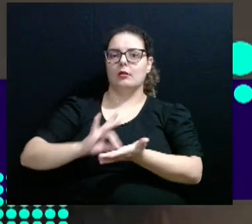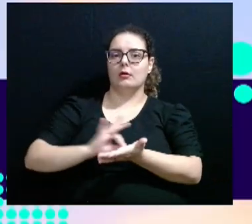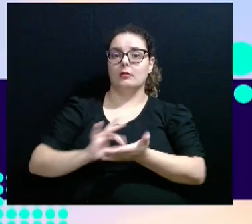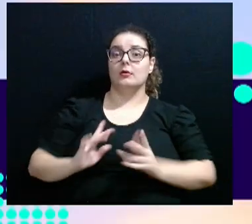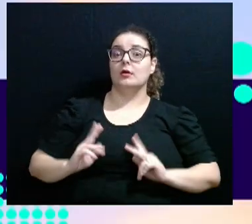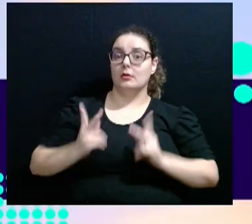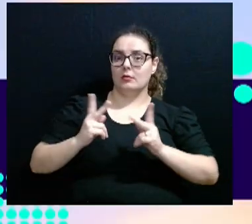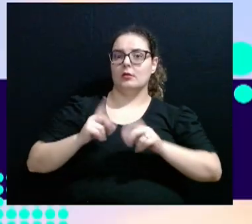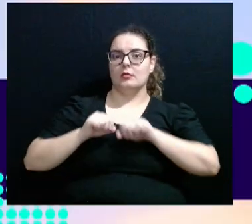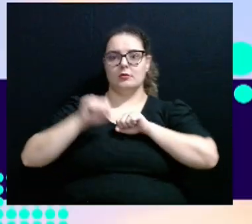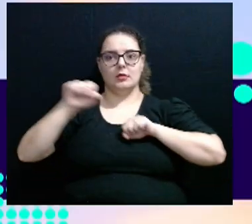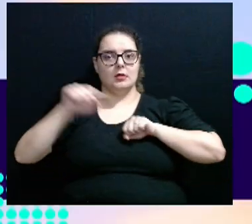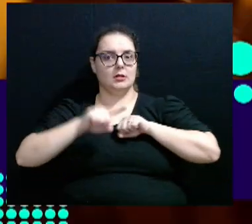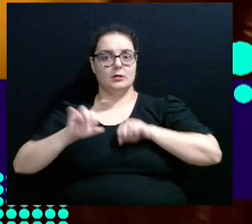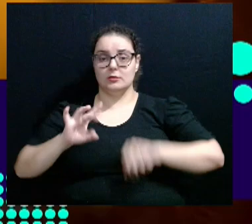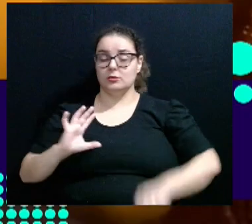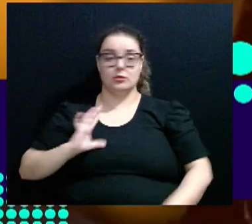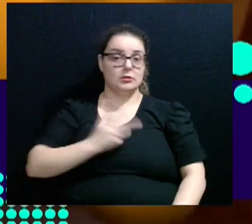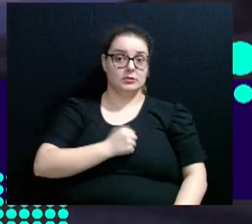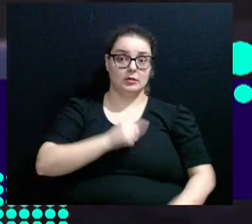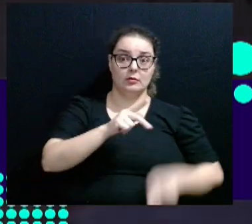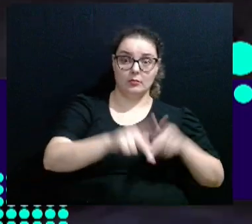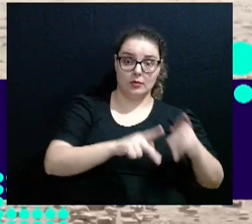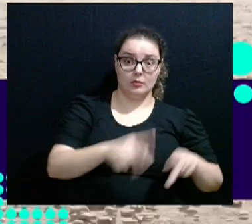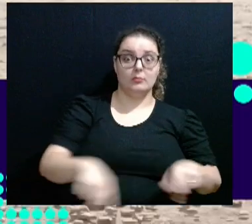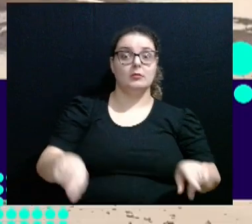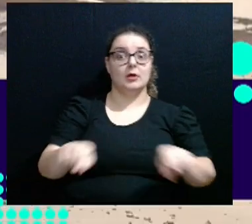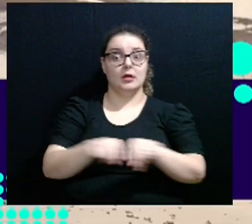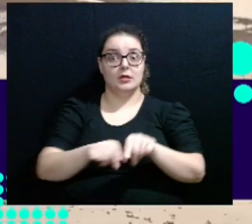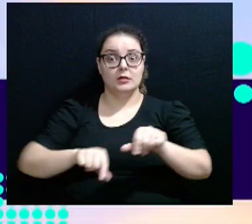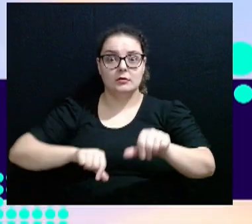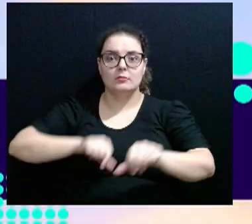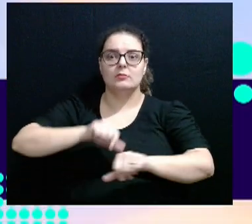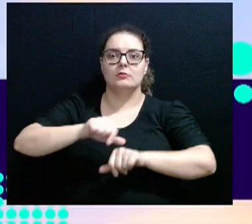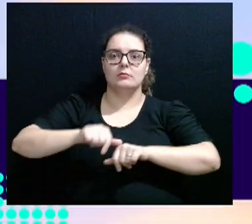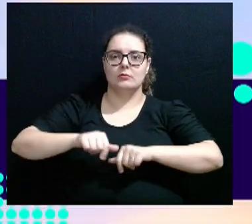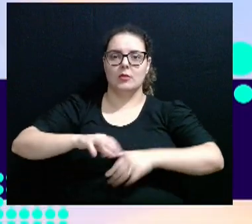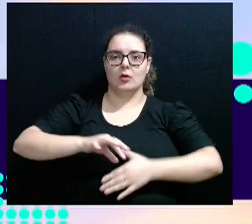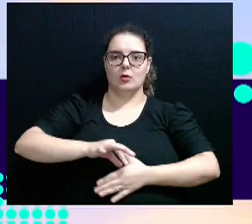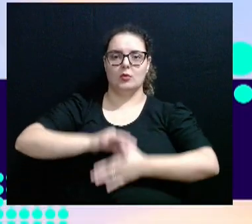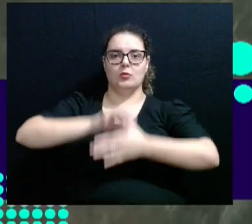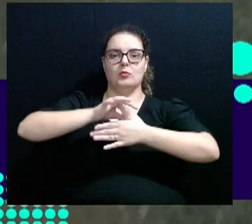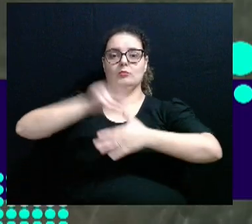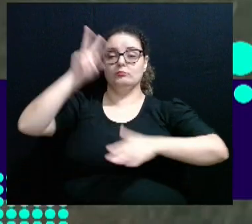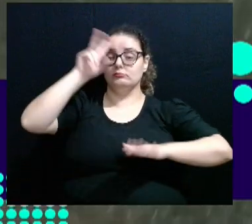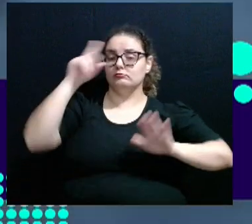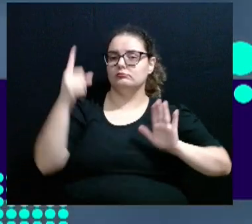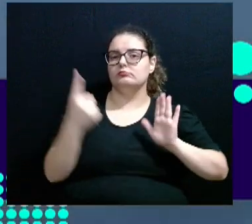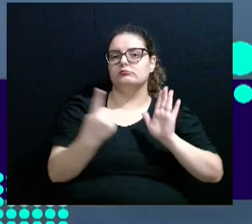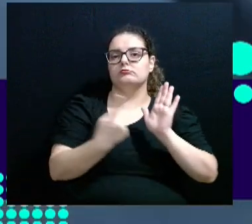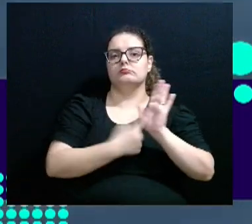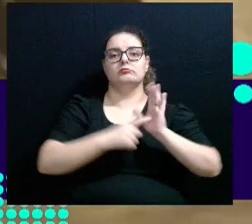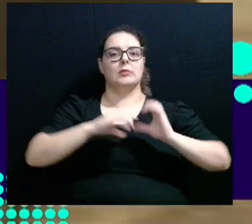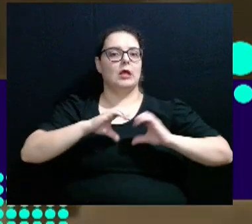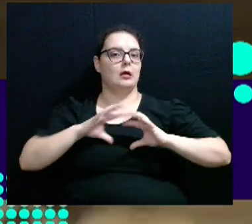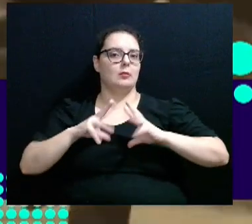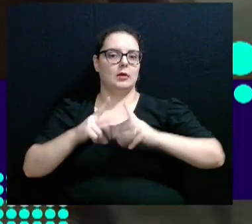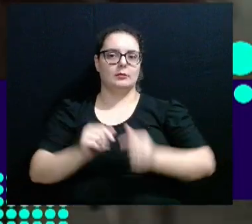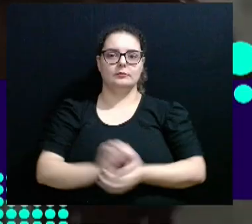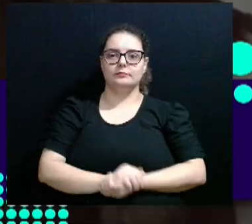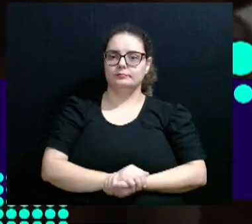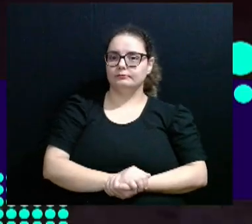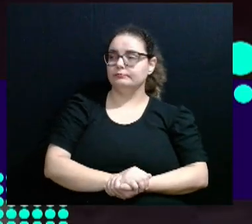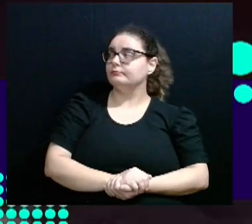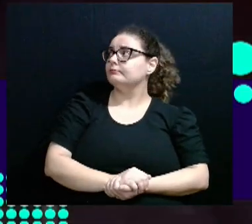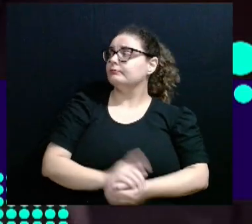apenas salva sua gente, mas o transforma em um líder lendário e amado por todos. A nossa verdadeira